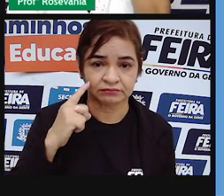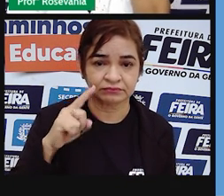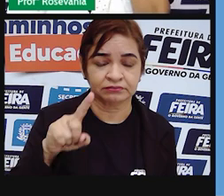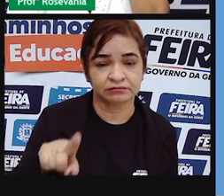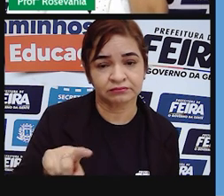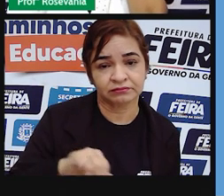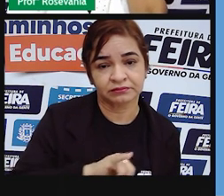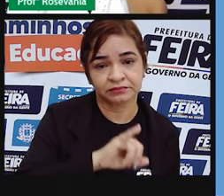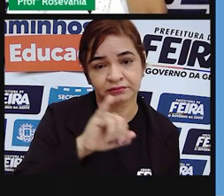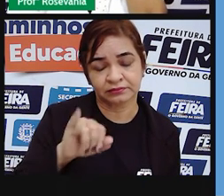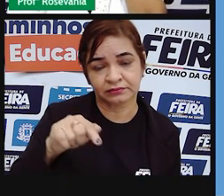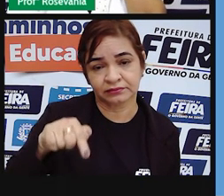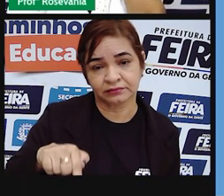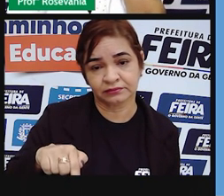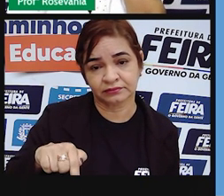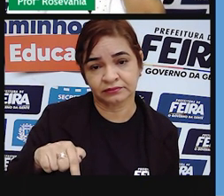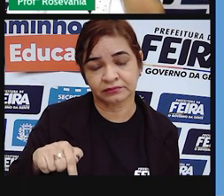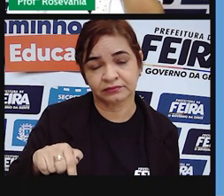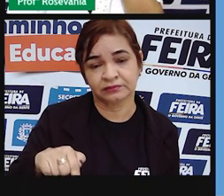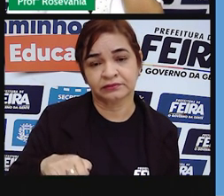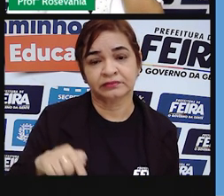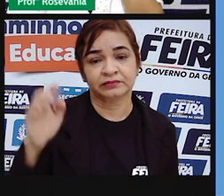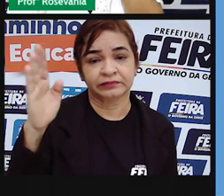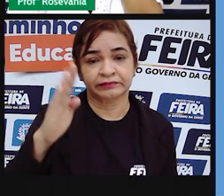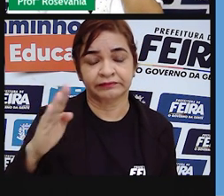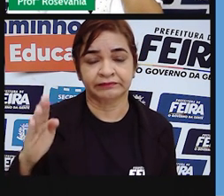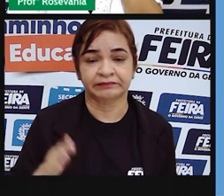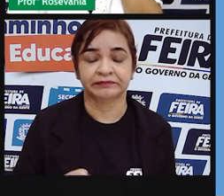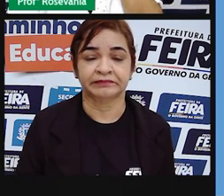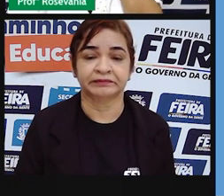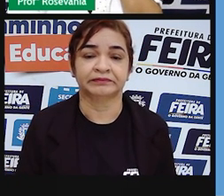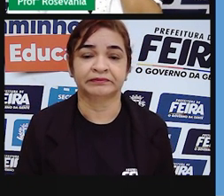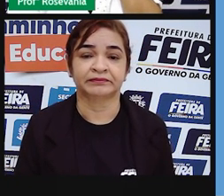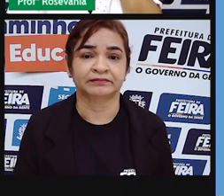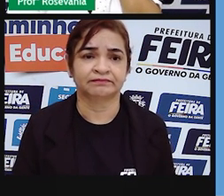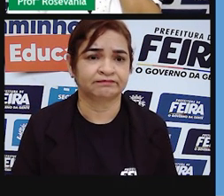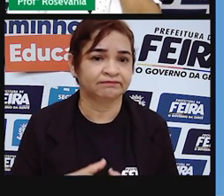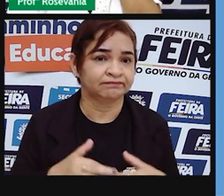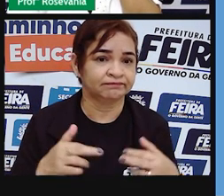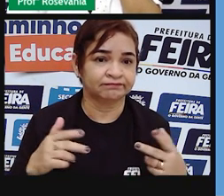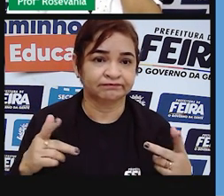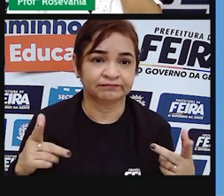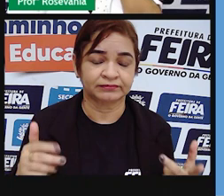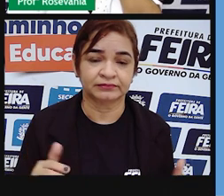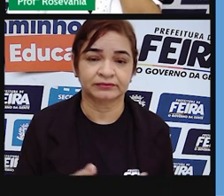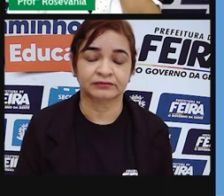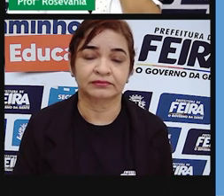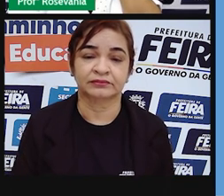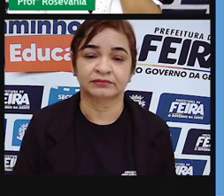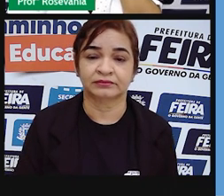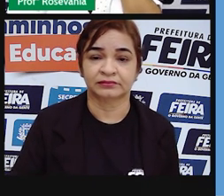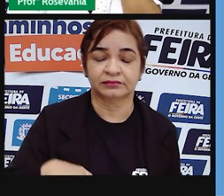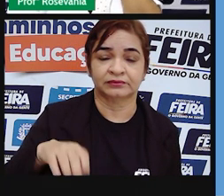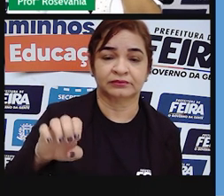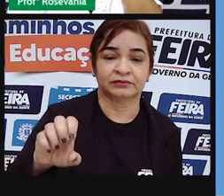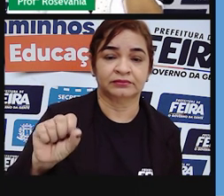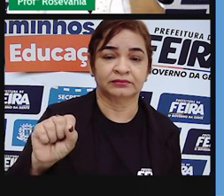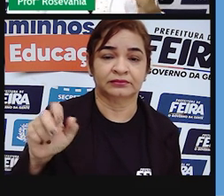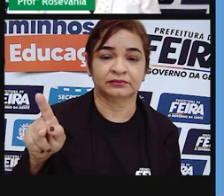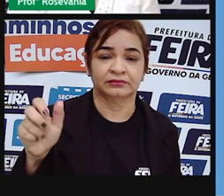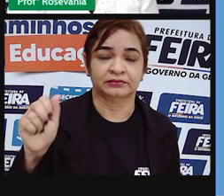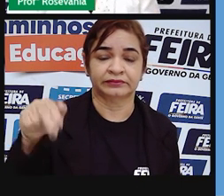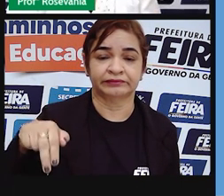imigrantes italianos no nosso país. Temos também os espanhóis, mas, né, comparado com os outros, né, tem um